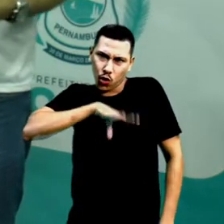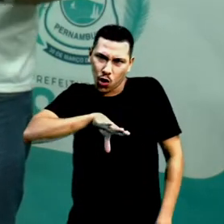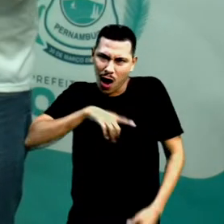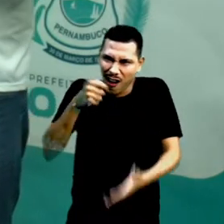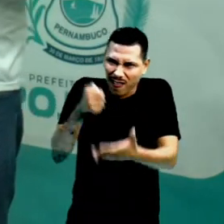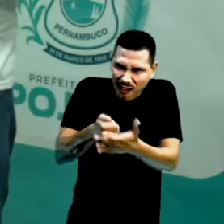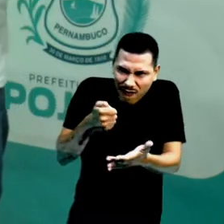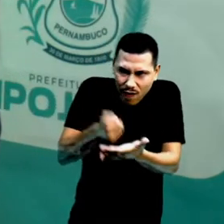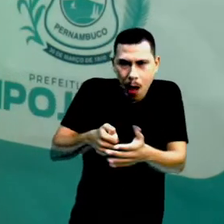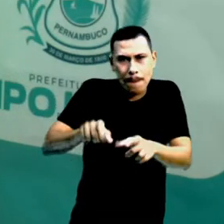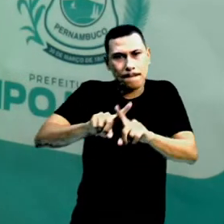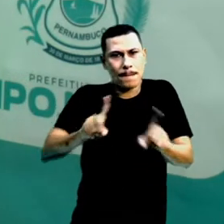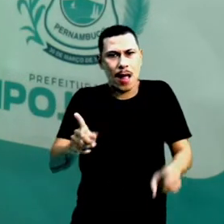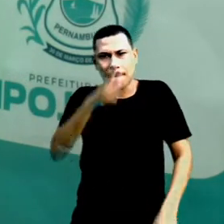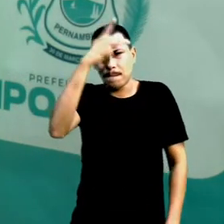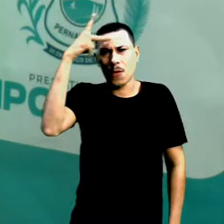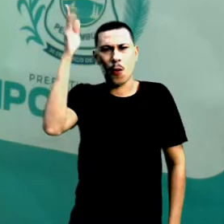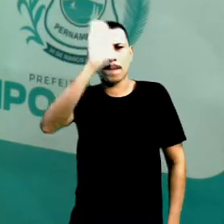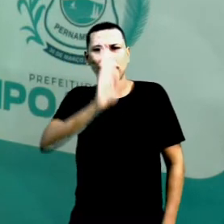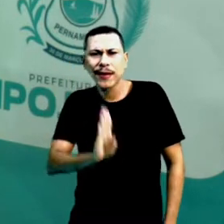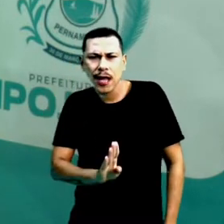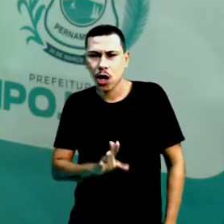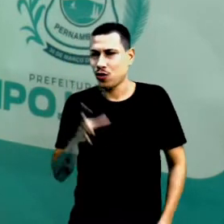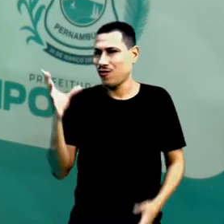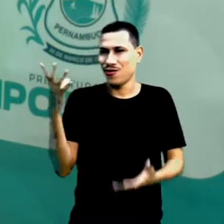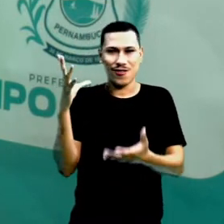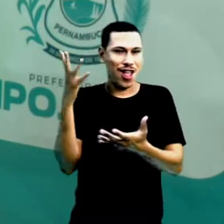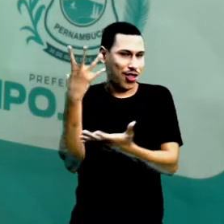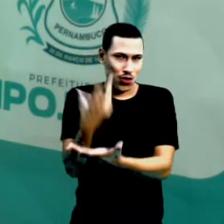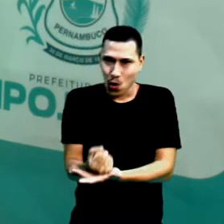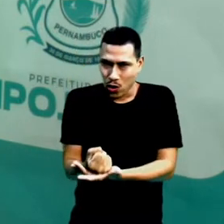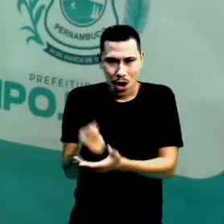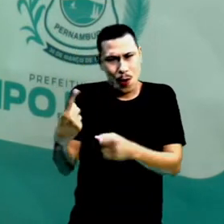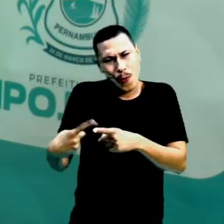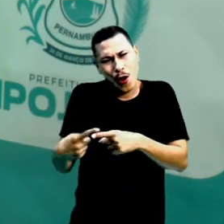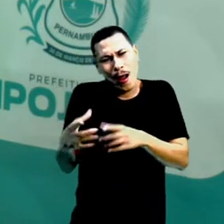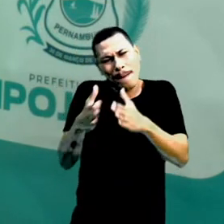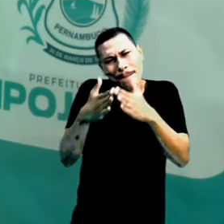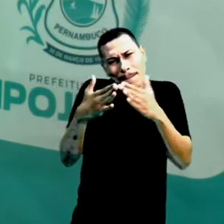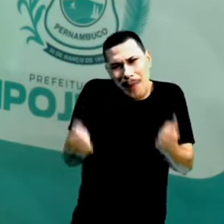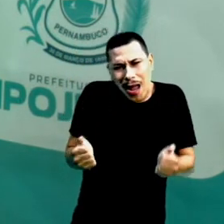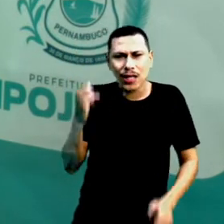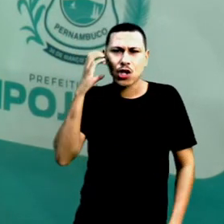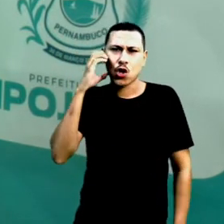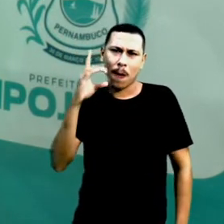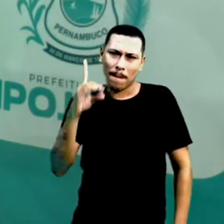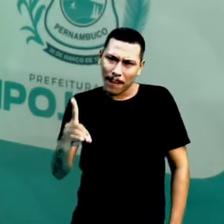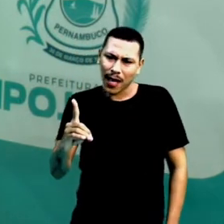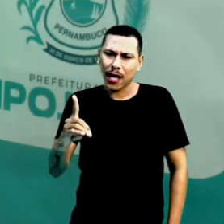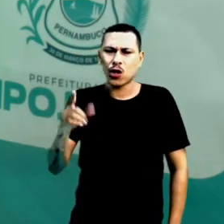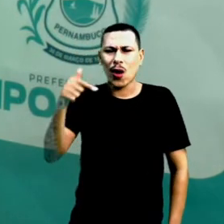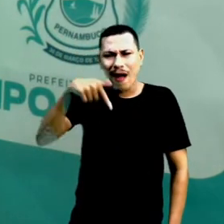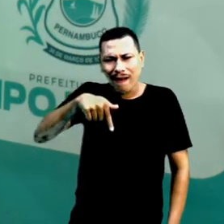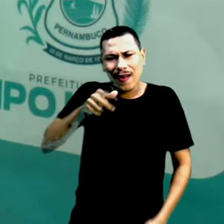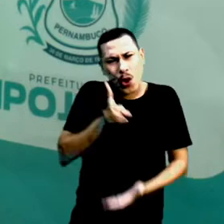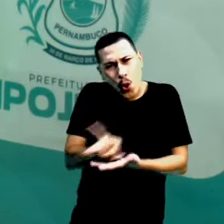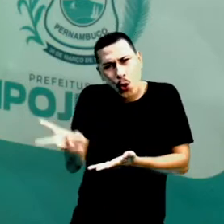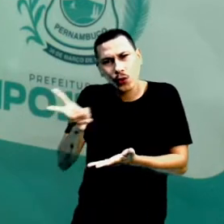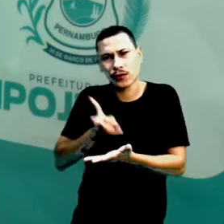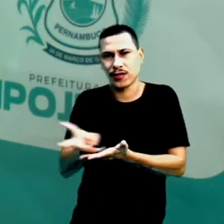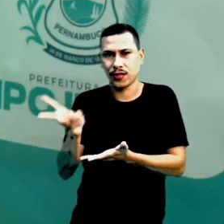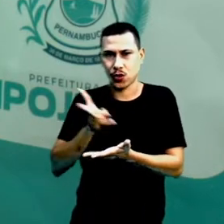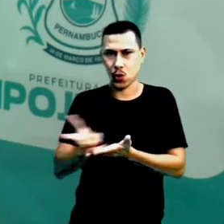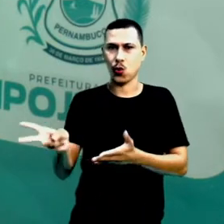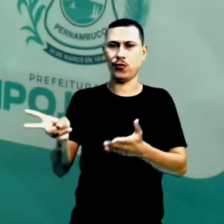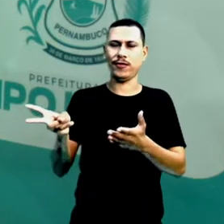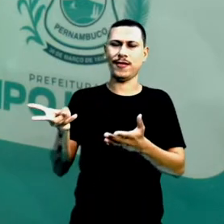aceito, né? Os brasileiros, eles exigem, eles pedem que o Dom Pedro fique, ok? E, no caso, as elites do Brasil,